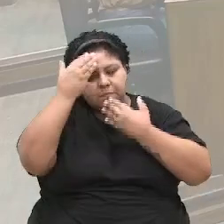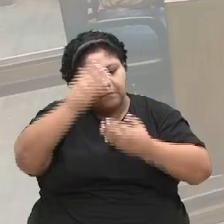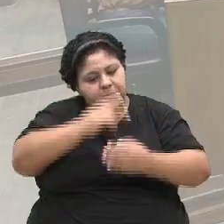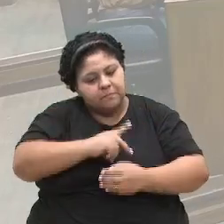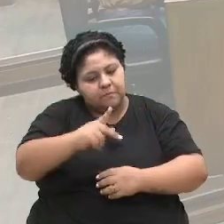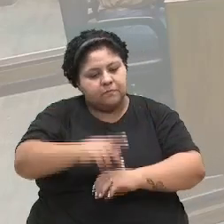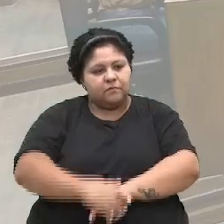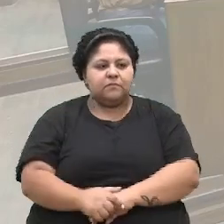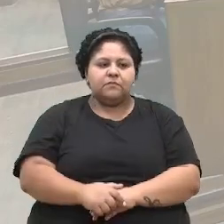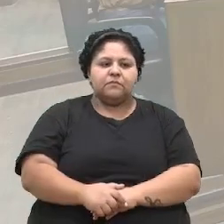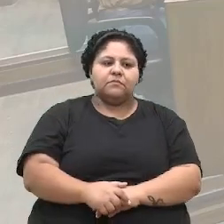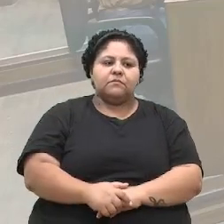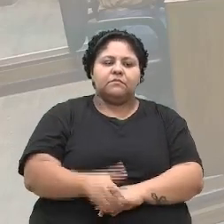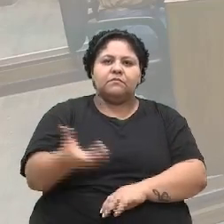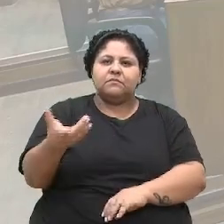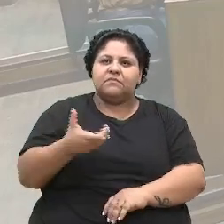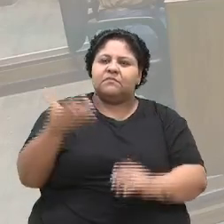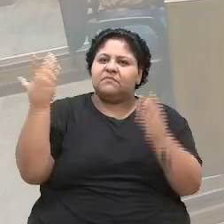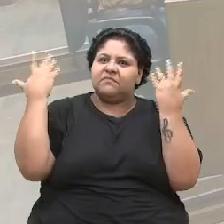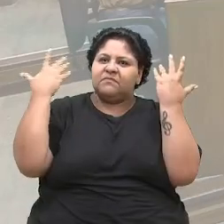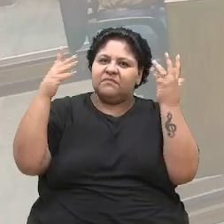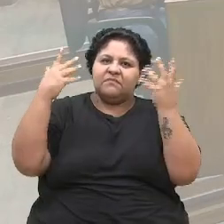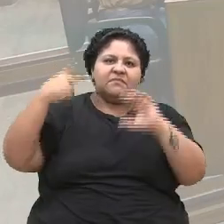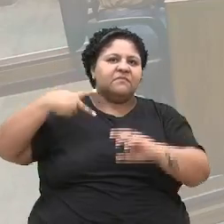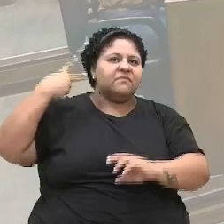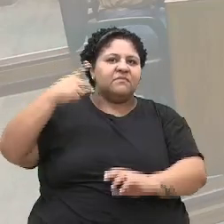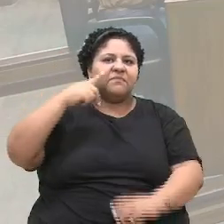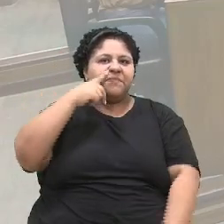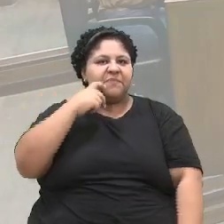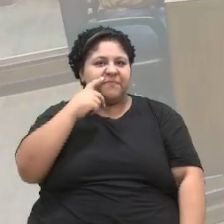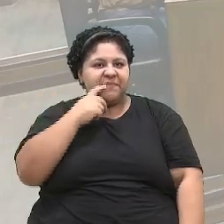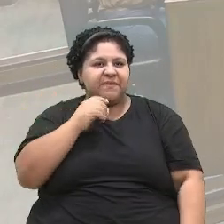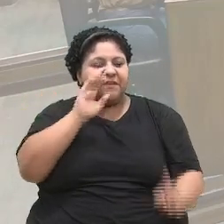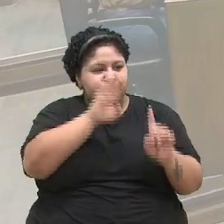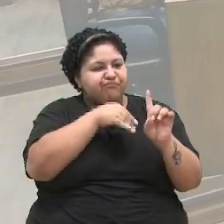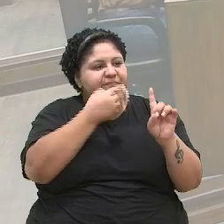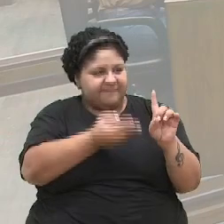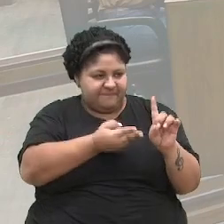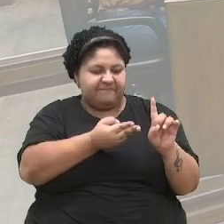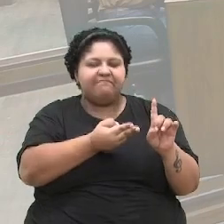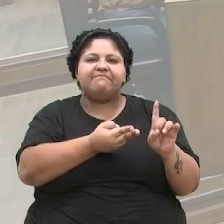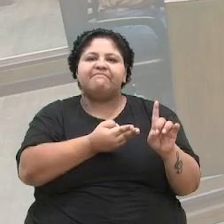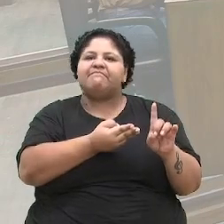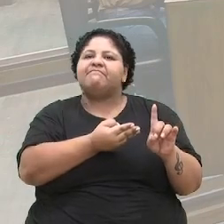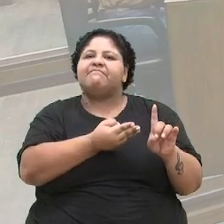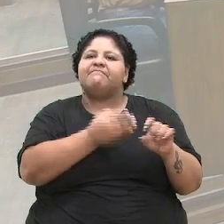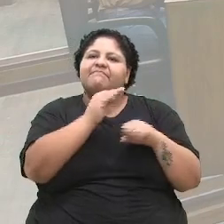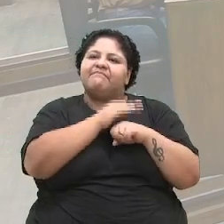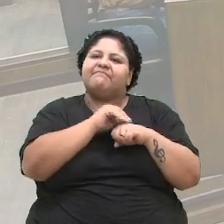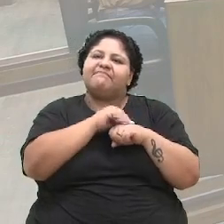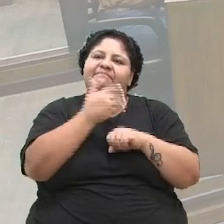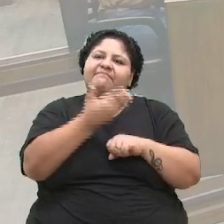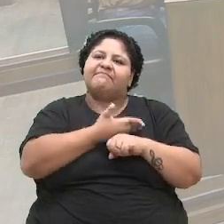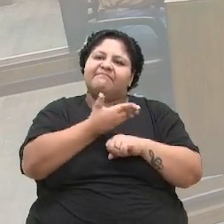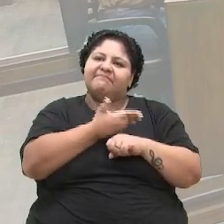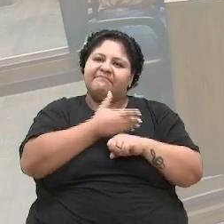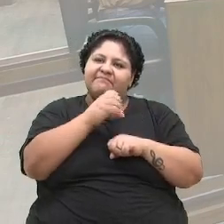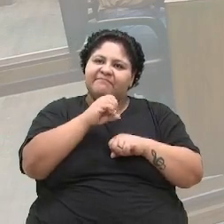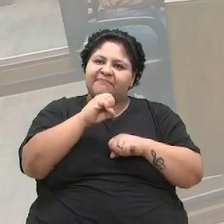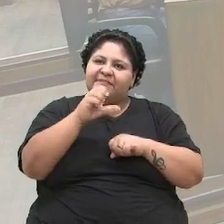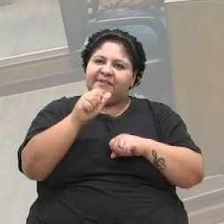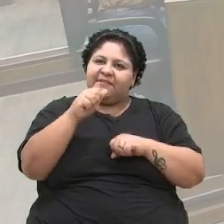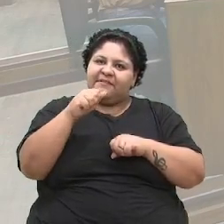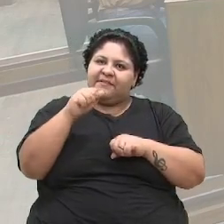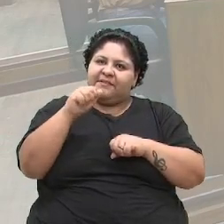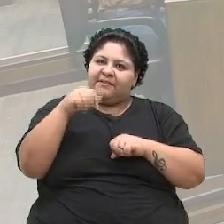Gente, queria parabenizar a vereadora Rose por essa homenagem a esse querido amigo Samuel Sodré, um